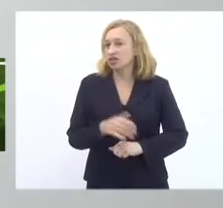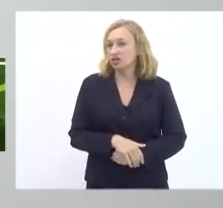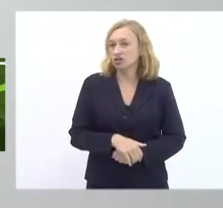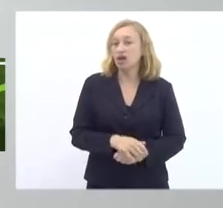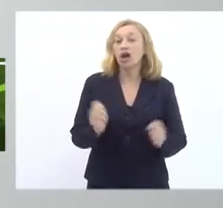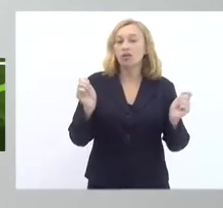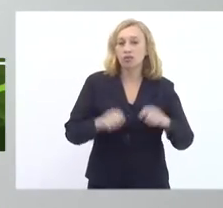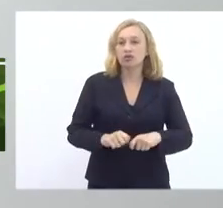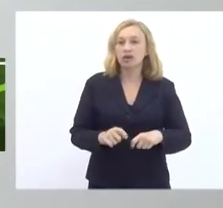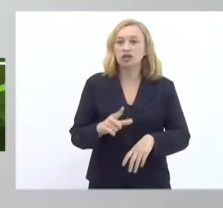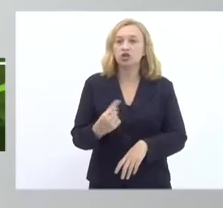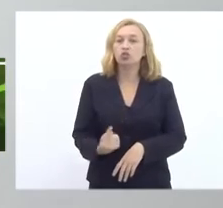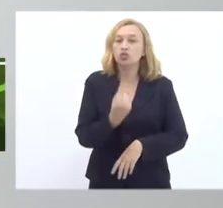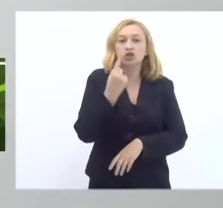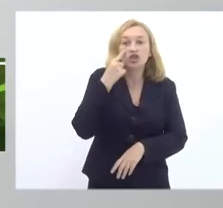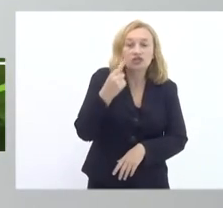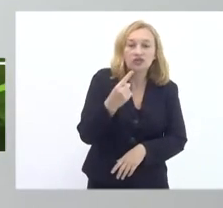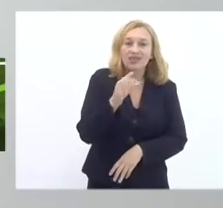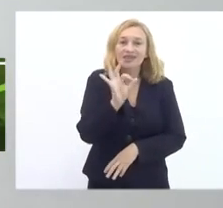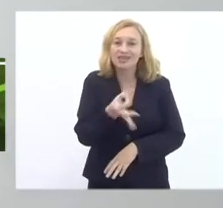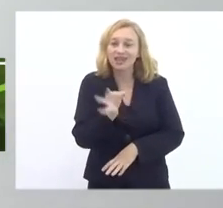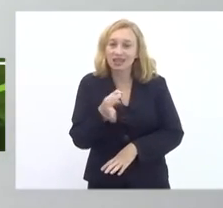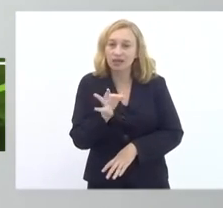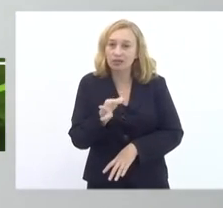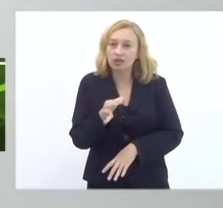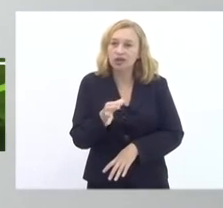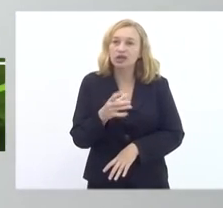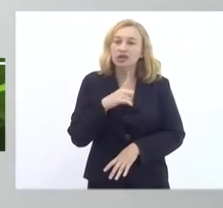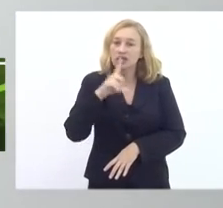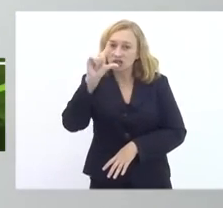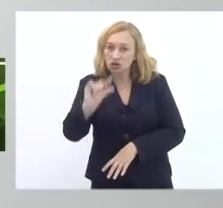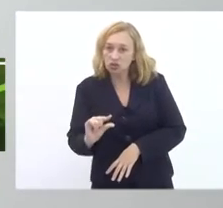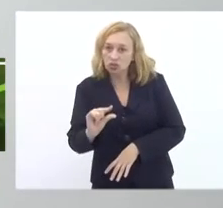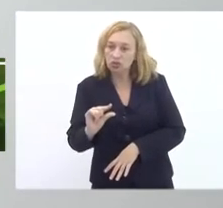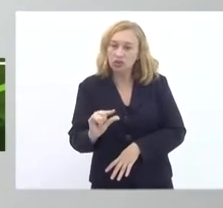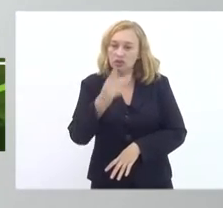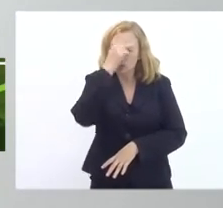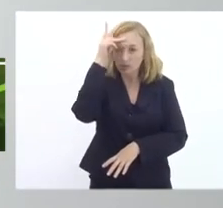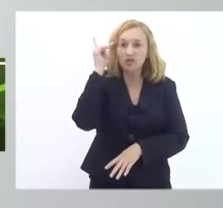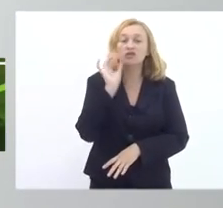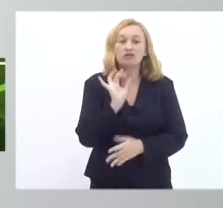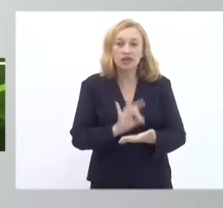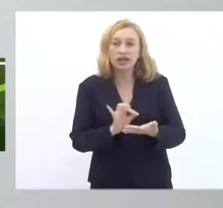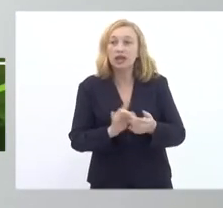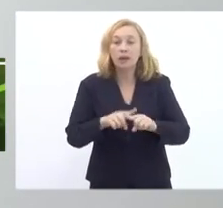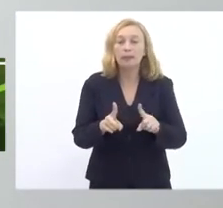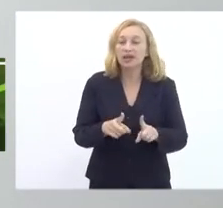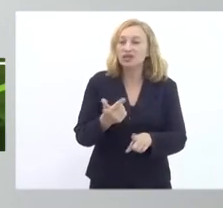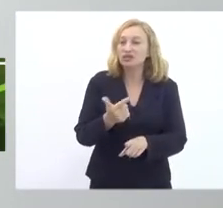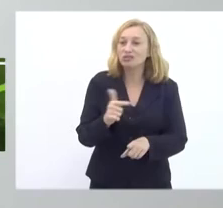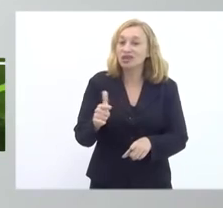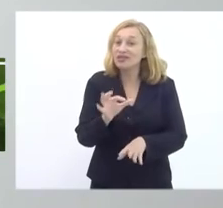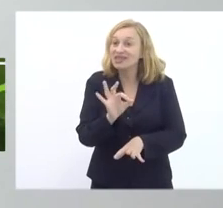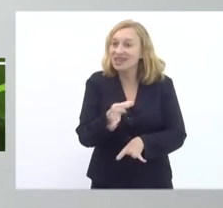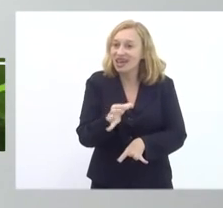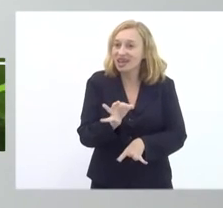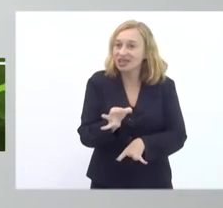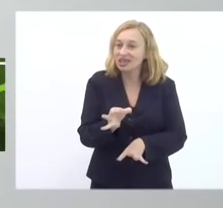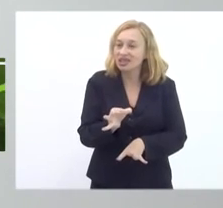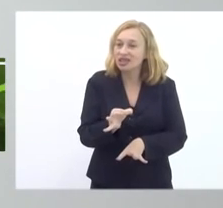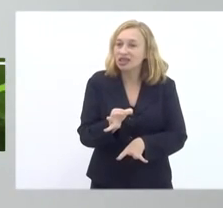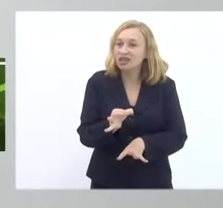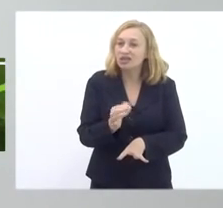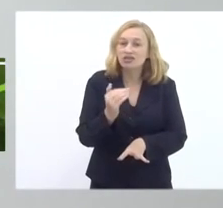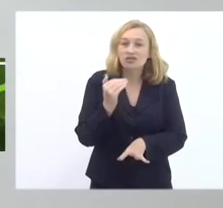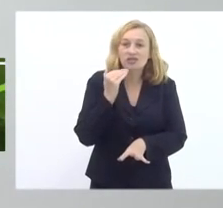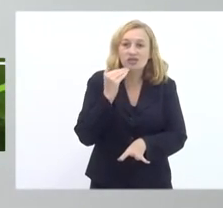possibilidade inclusive de ver se de fato teve uma redução de passageiros, isso é real, mas a gente não sabe se teve de fato déficit,